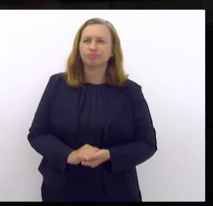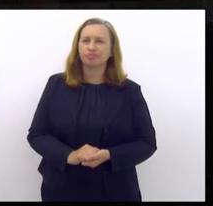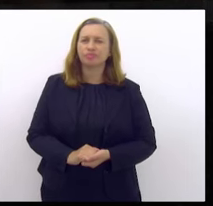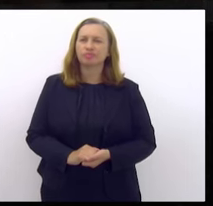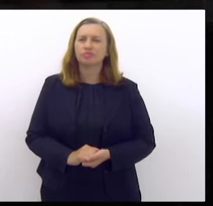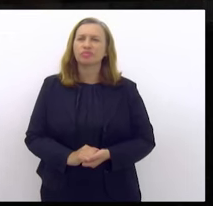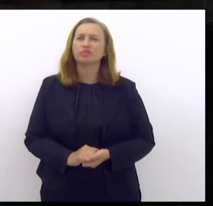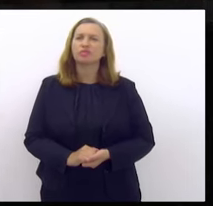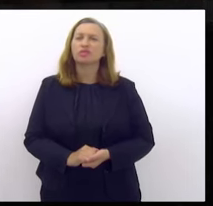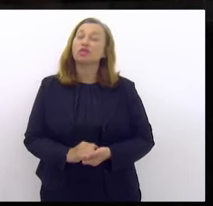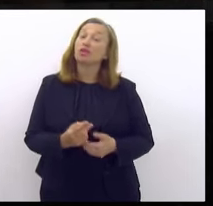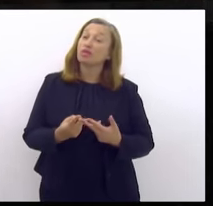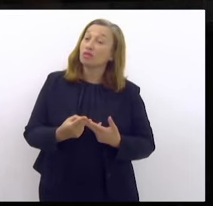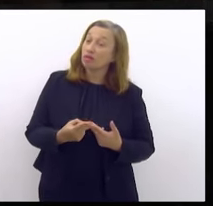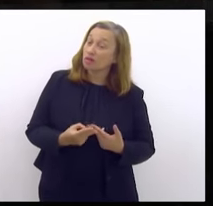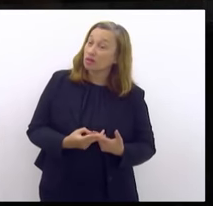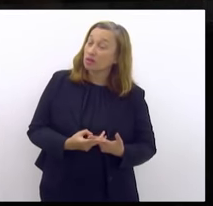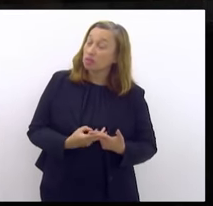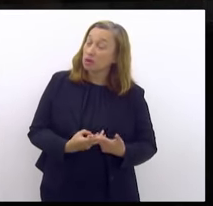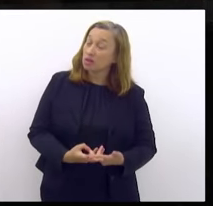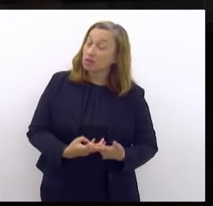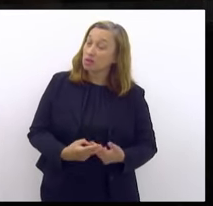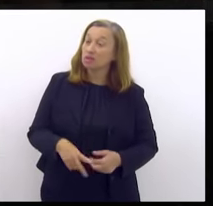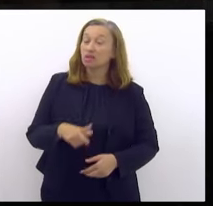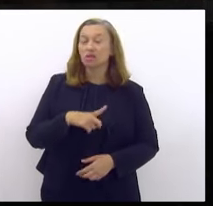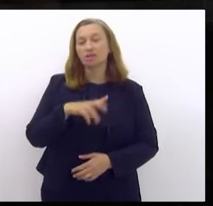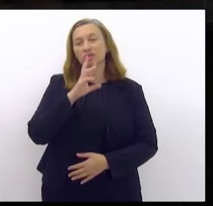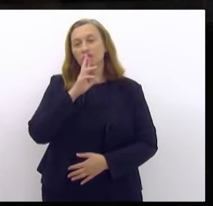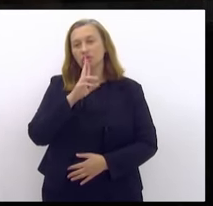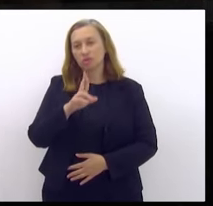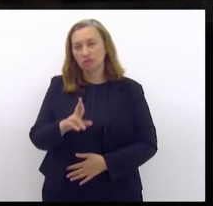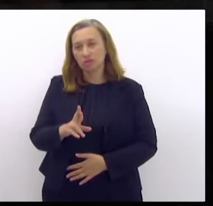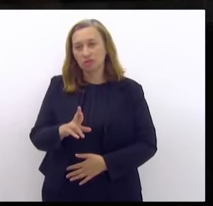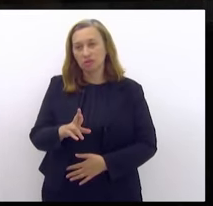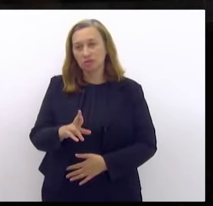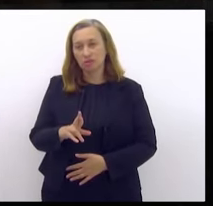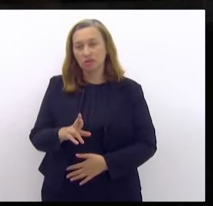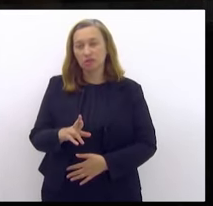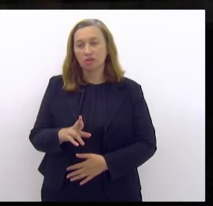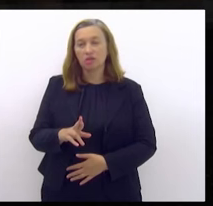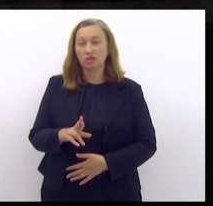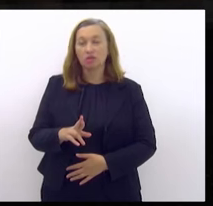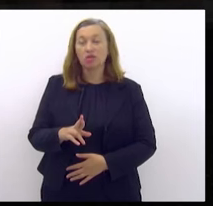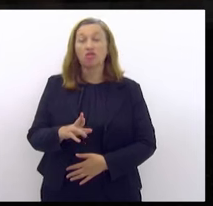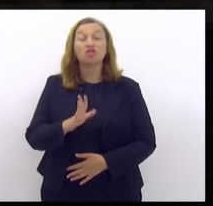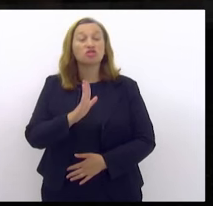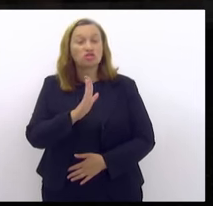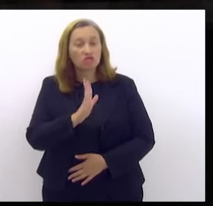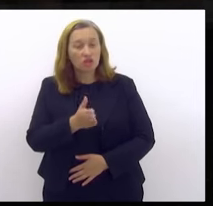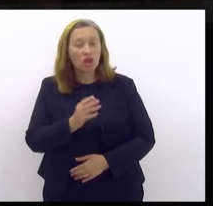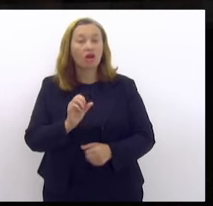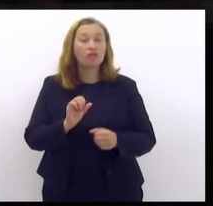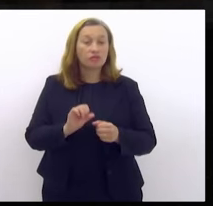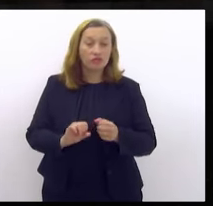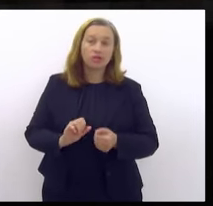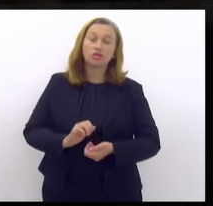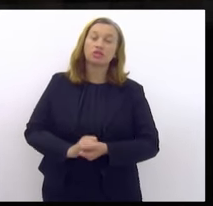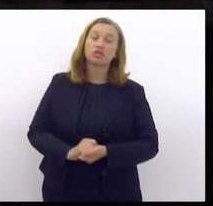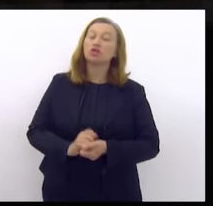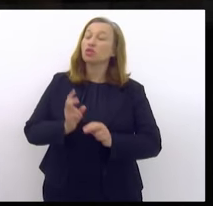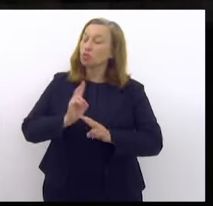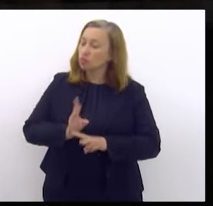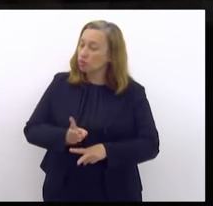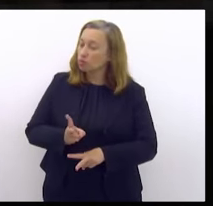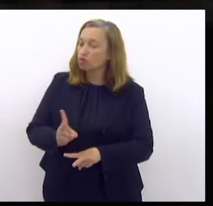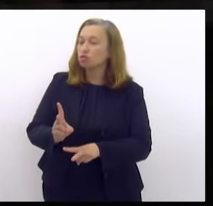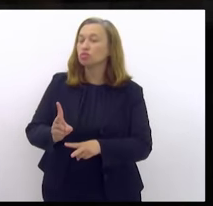paciência de Jó que ele disse, que ele tinha, ele respondeu assim, verificado está. E continuou a